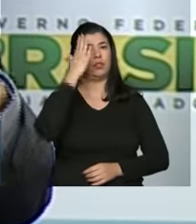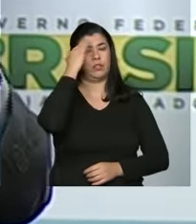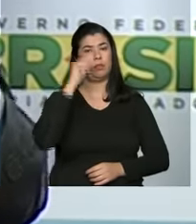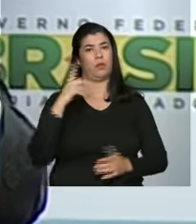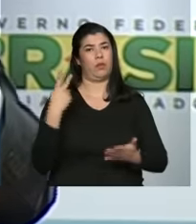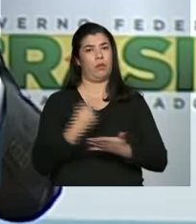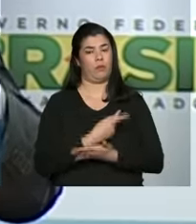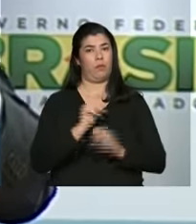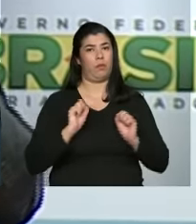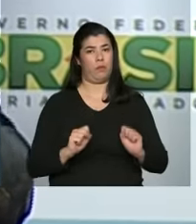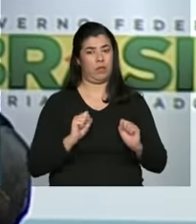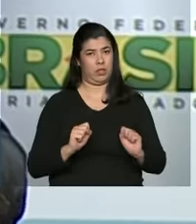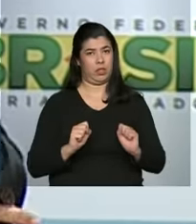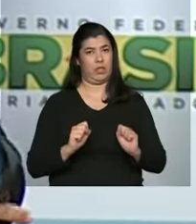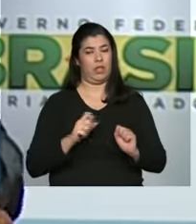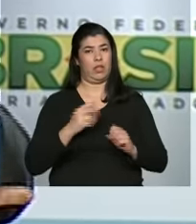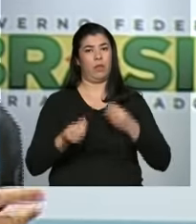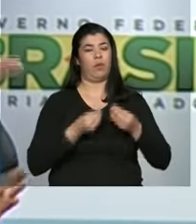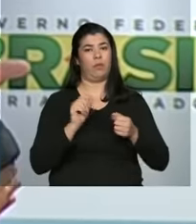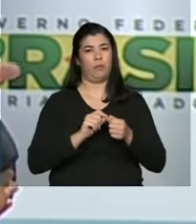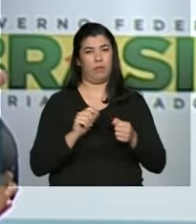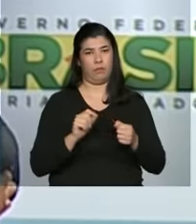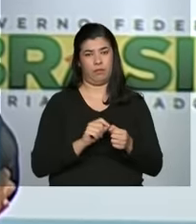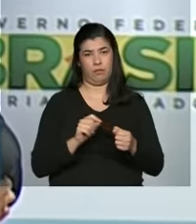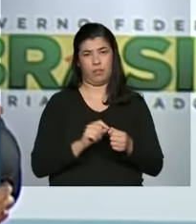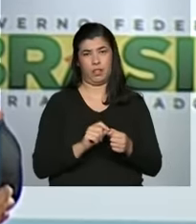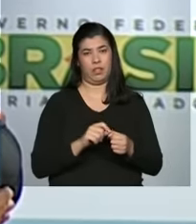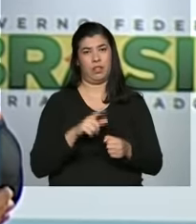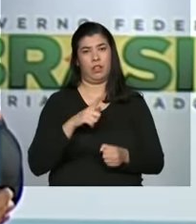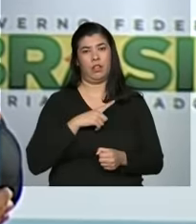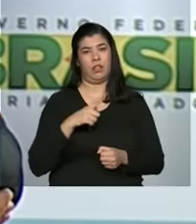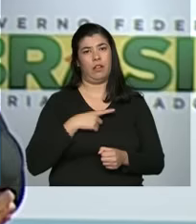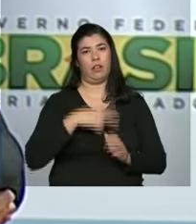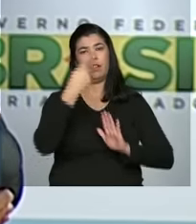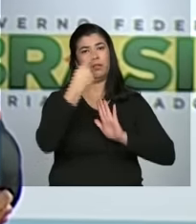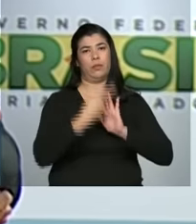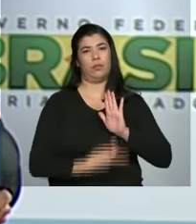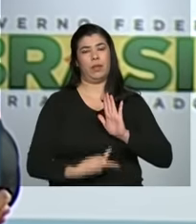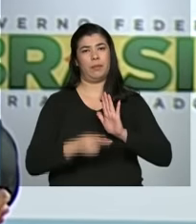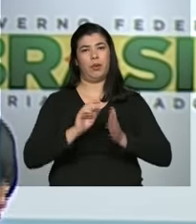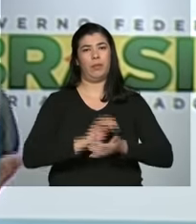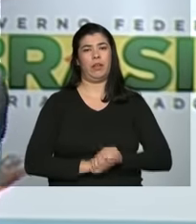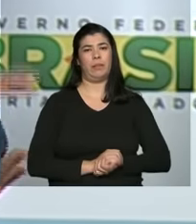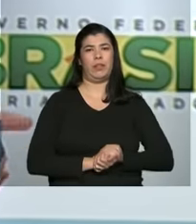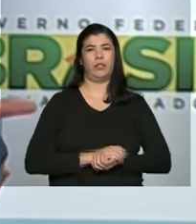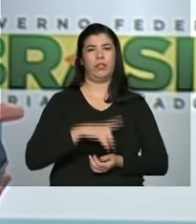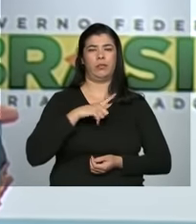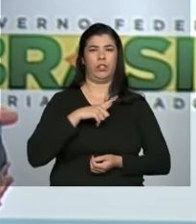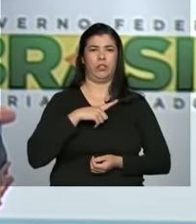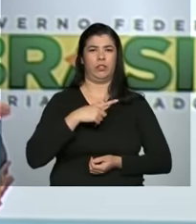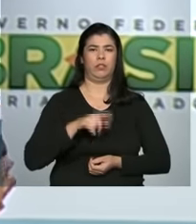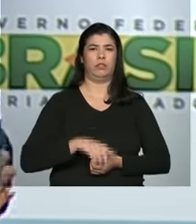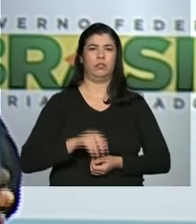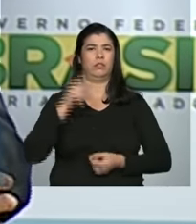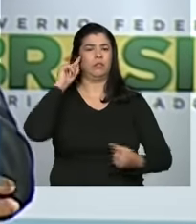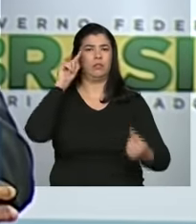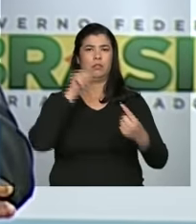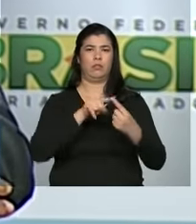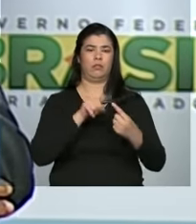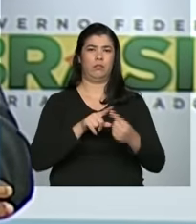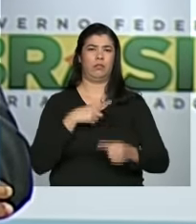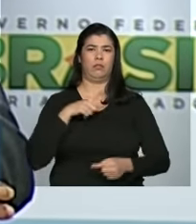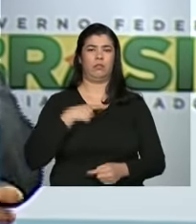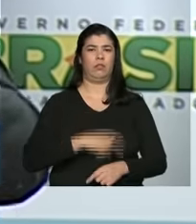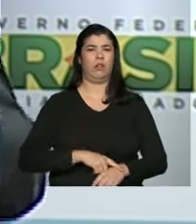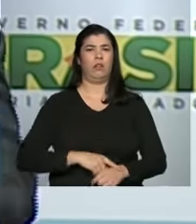a a circunstâncias que envolvem A Urgência são aquelas que estão padronizadas porque quando é um procedimento eletivo Você tem